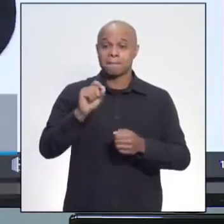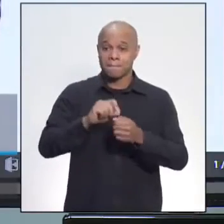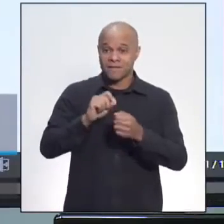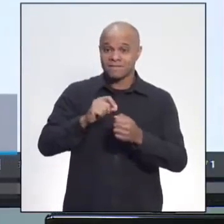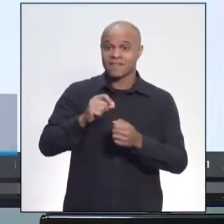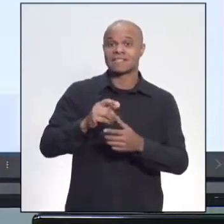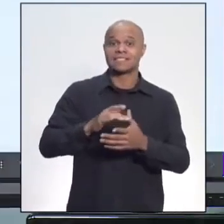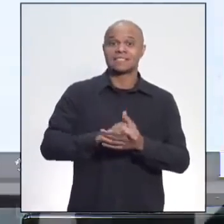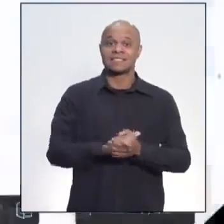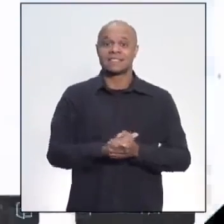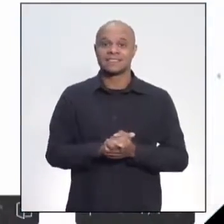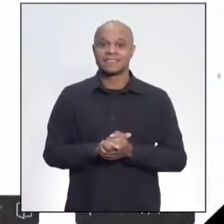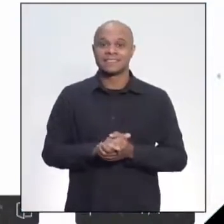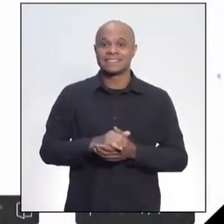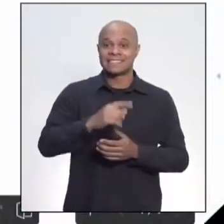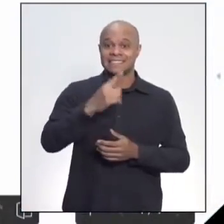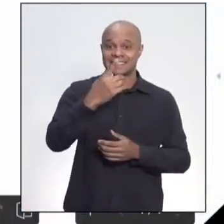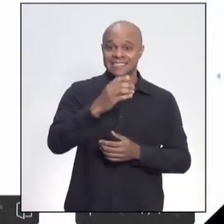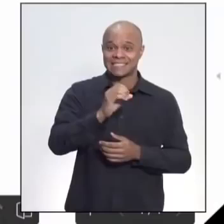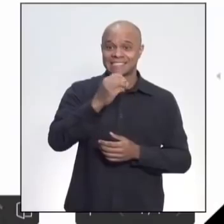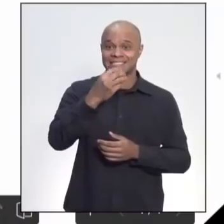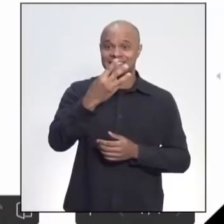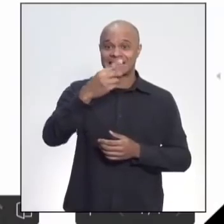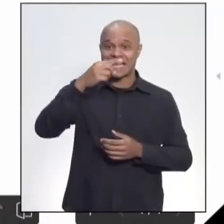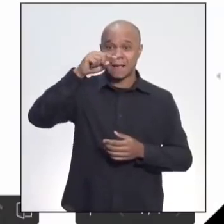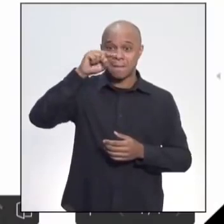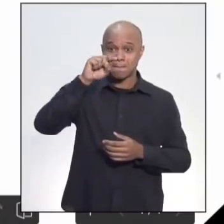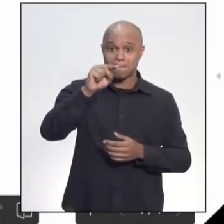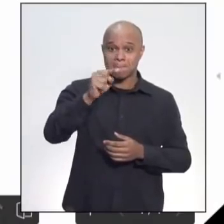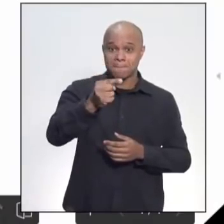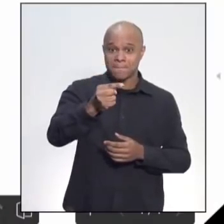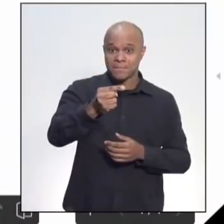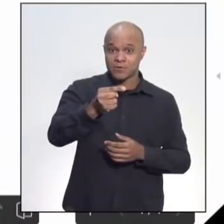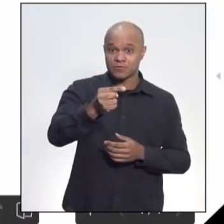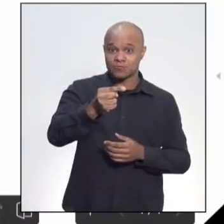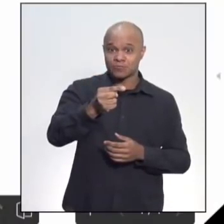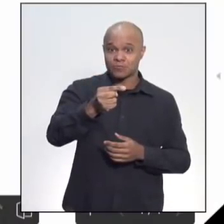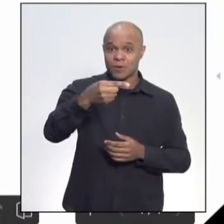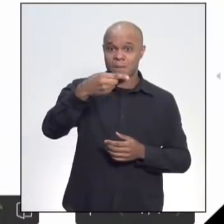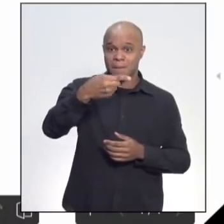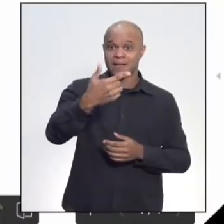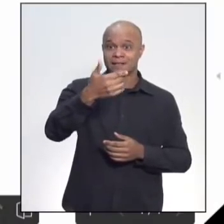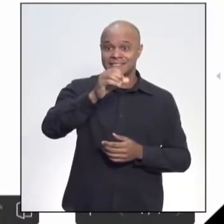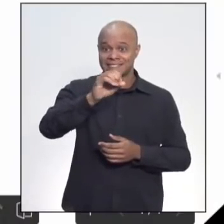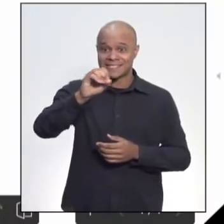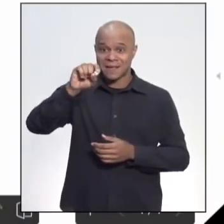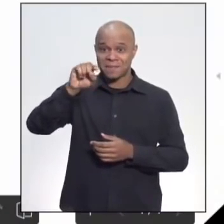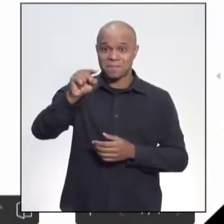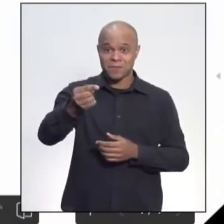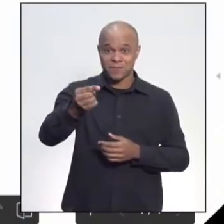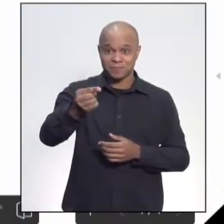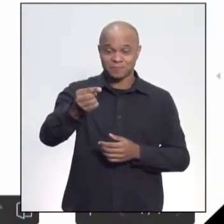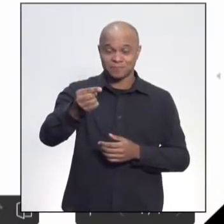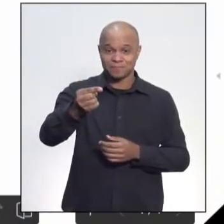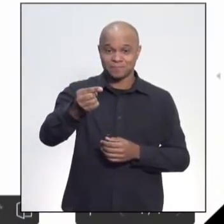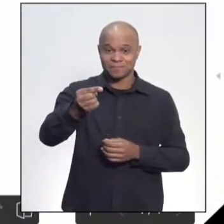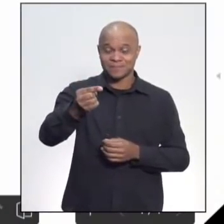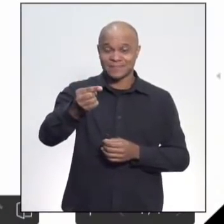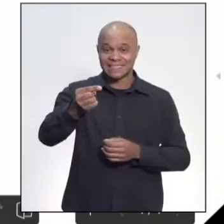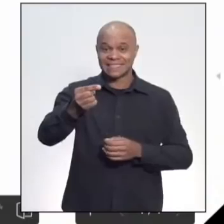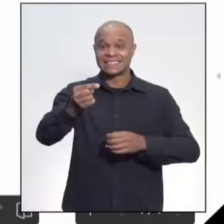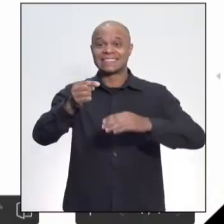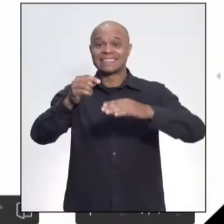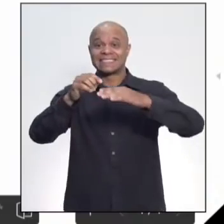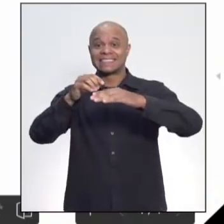conta de menos. A gente vai ter 103 mil menos 100 mil, que a gente